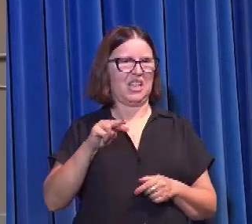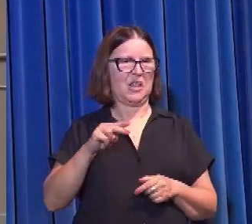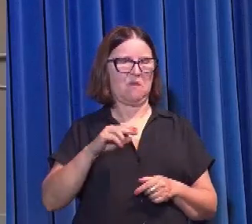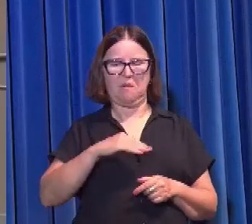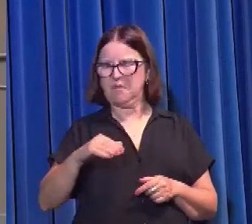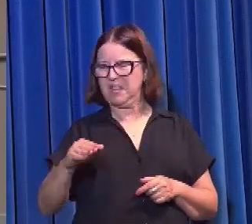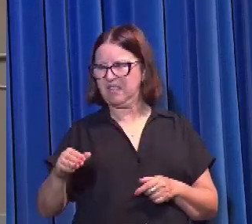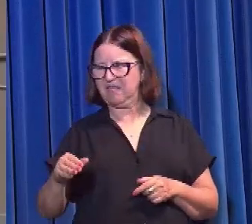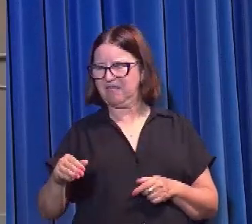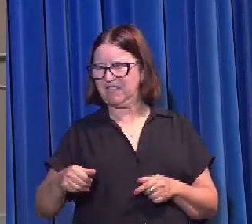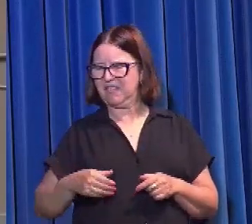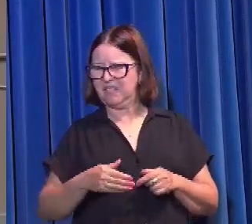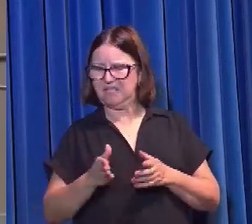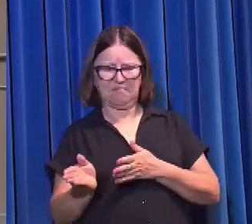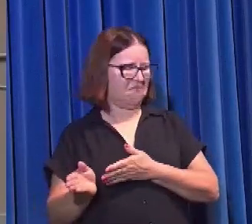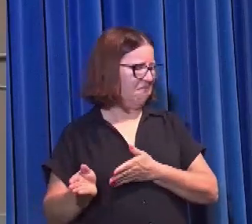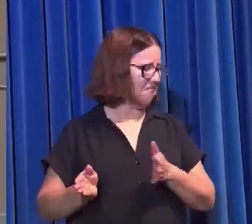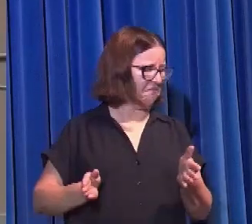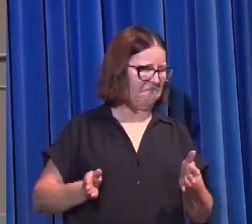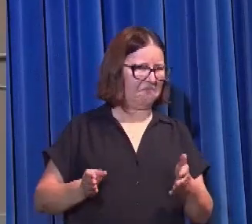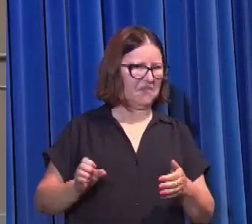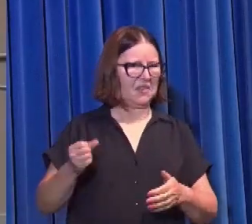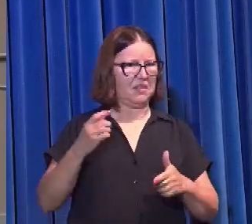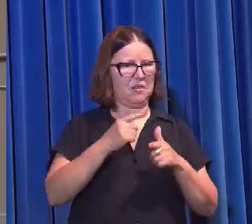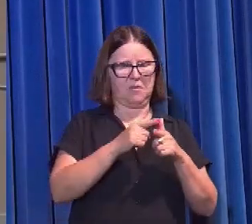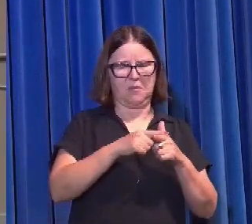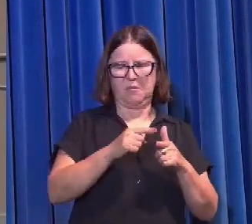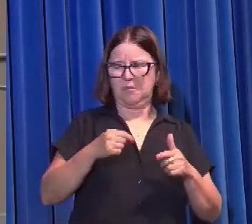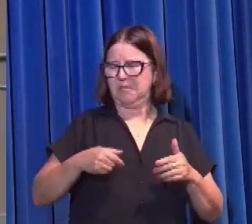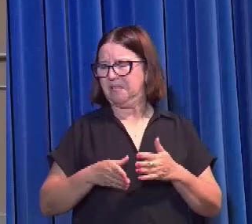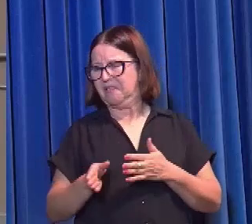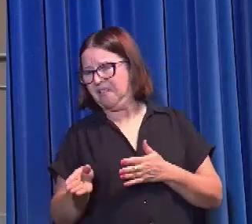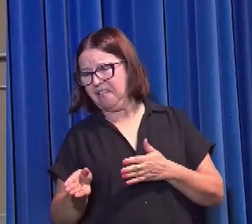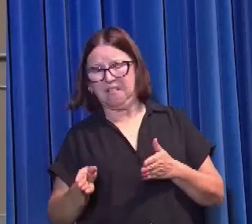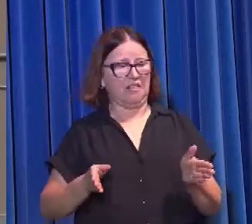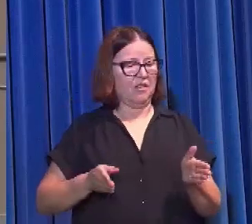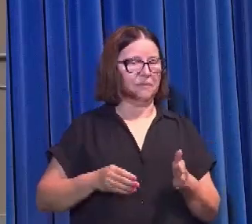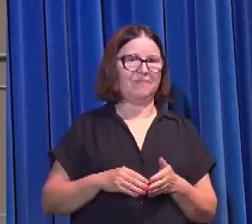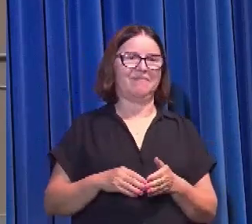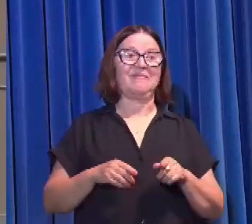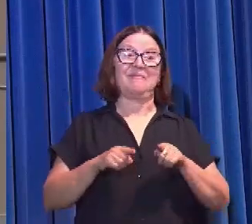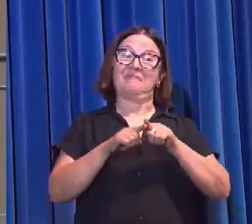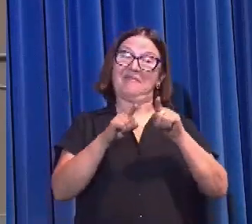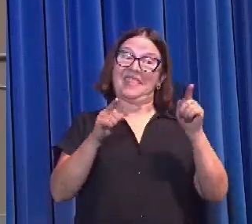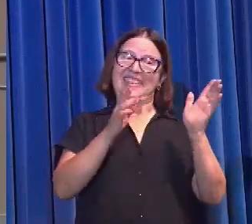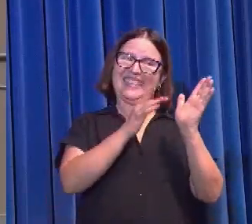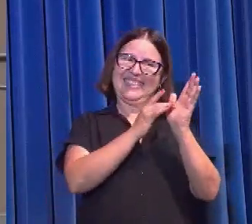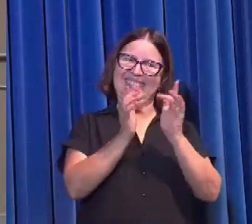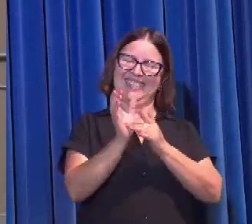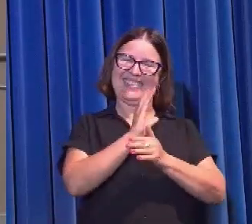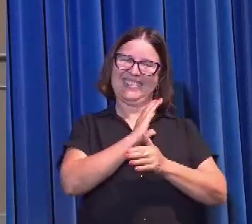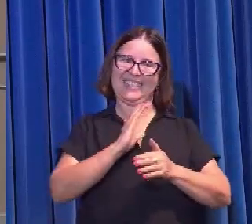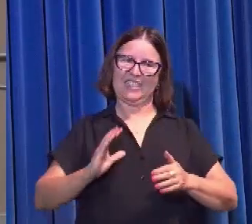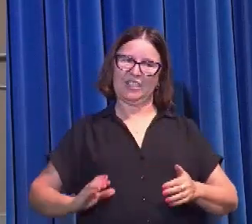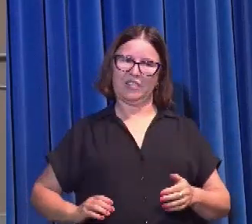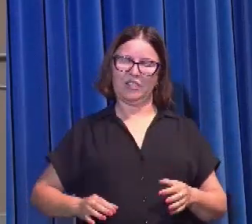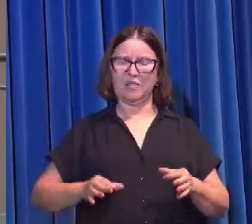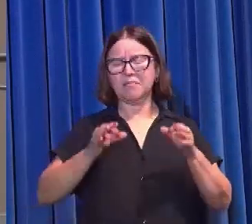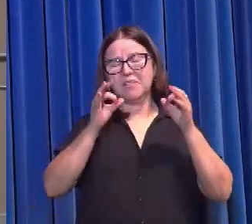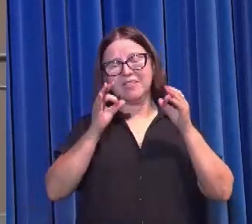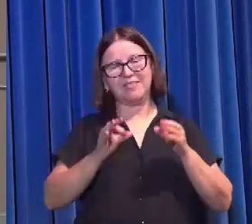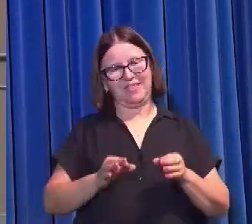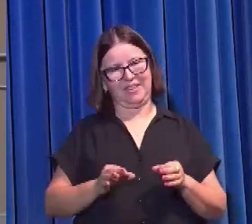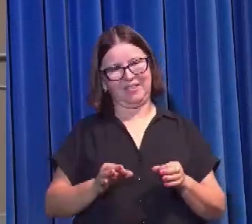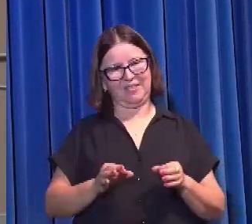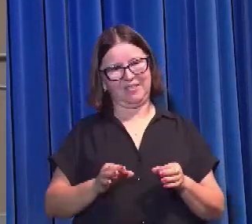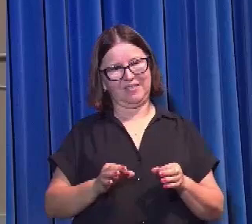baixo. A circunstância muda, eu vou junto. Igual a montanha-russa. Jesus Cristo, meus irmãos, Ele, o varão perfeito, Ele viveu a